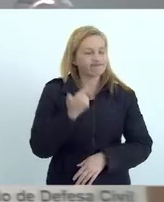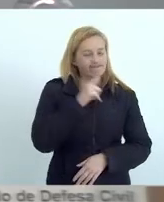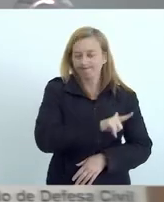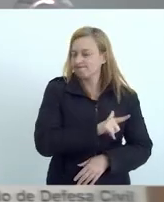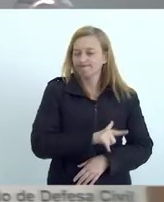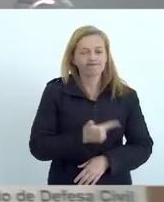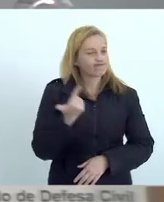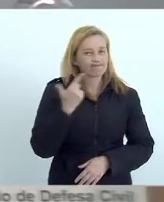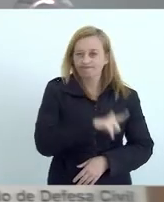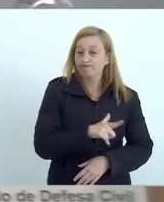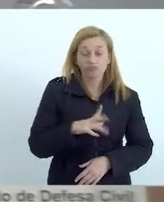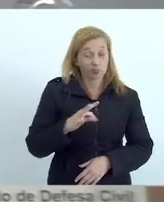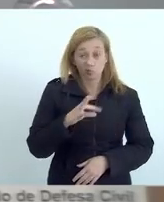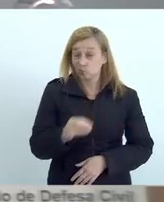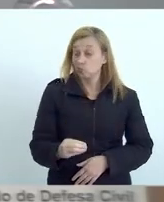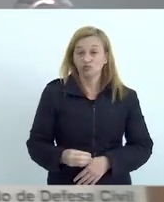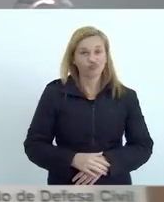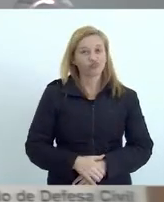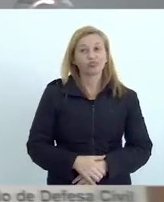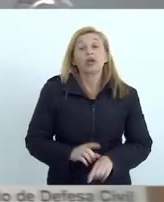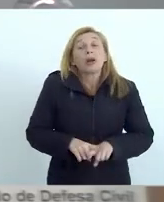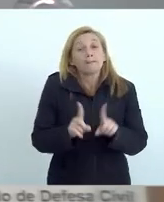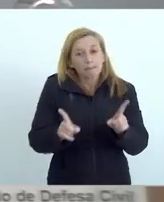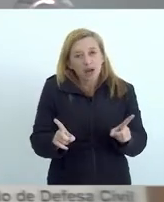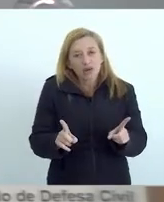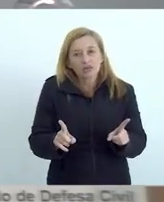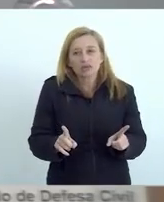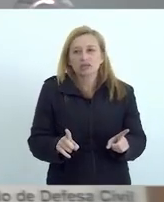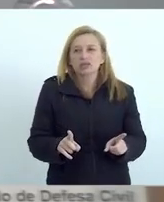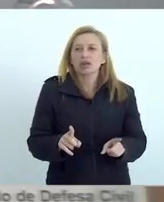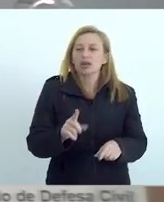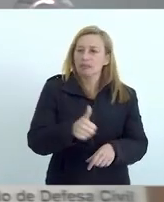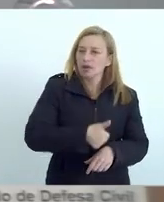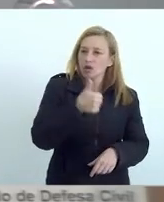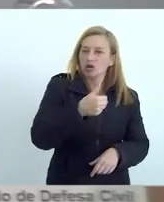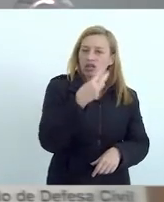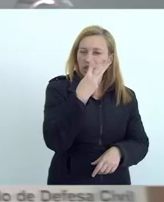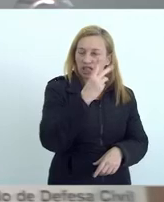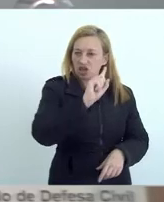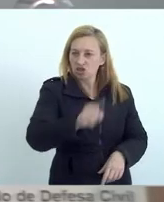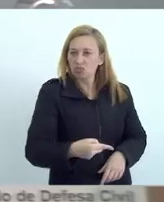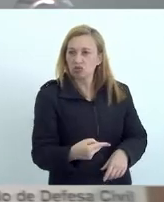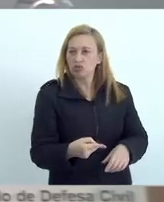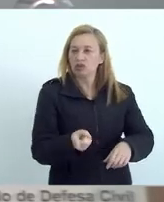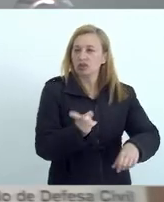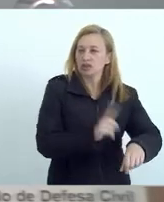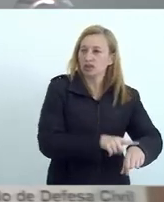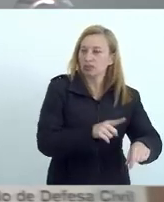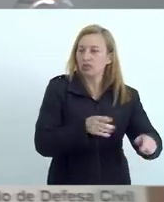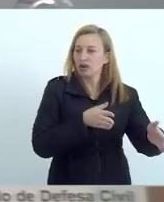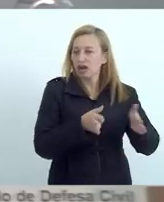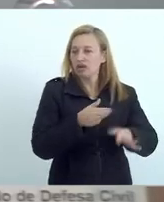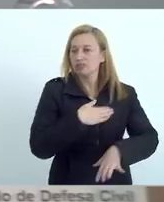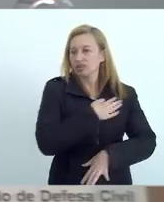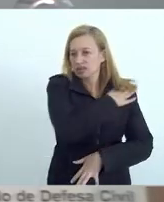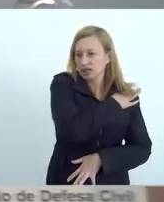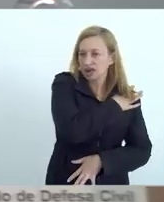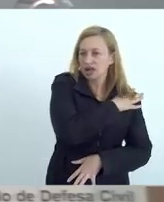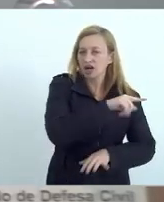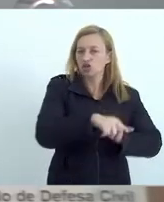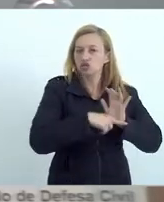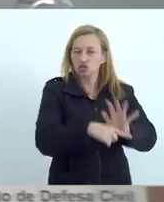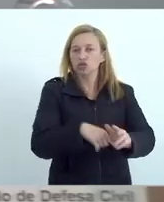consegui eu não consigo tudo mas é preferível ter 3 mil militares temporários atendendo a população